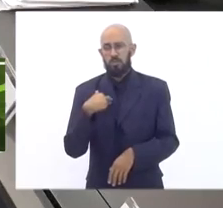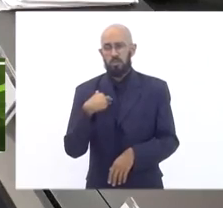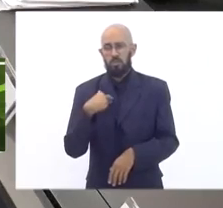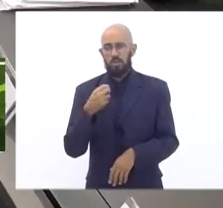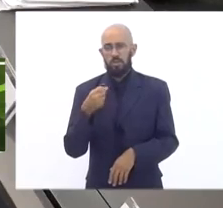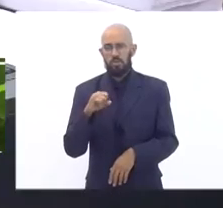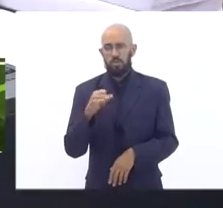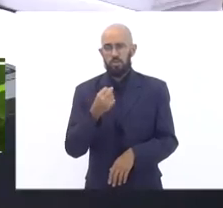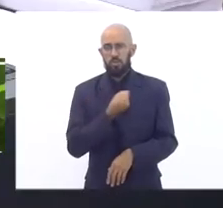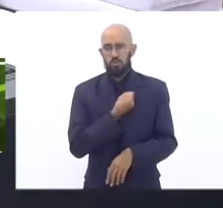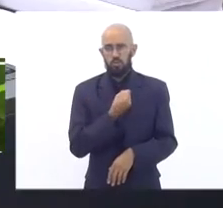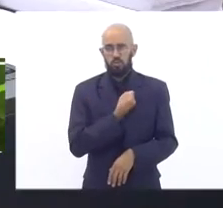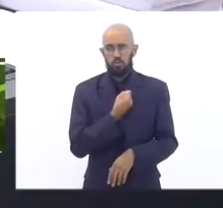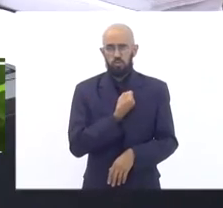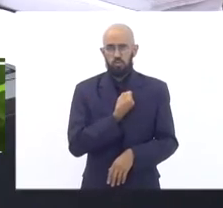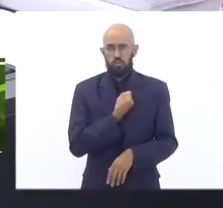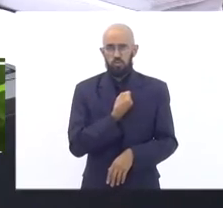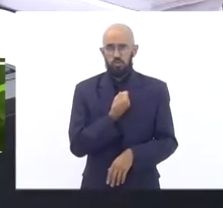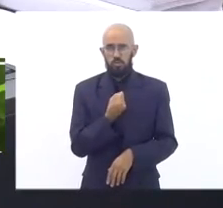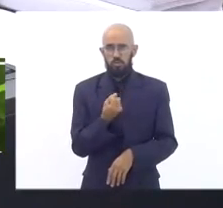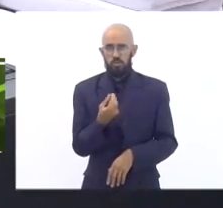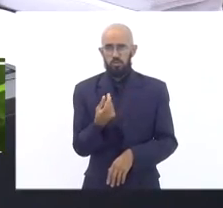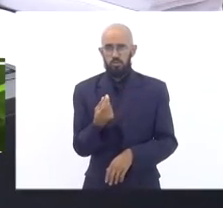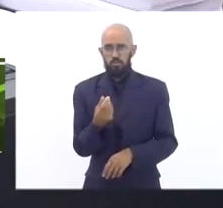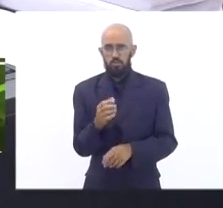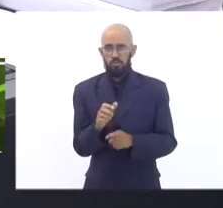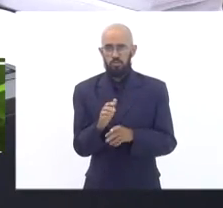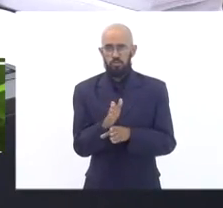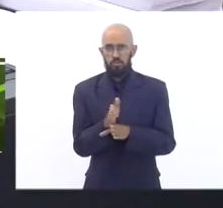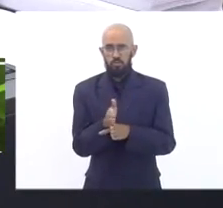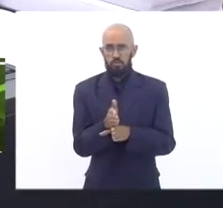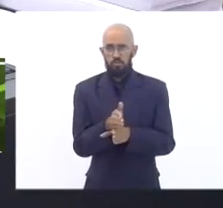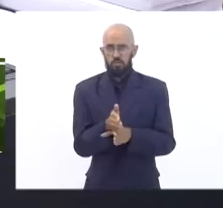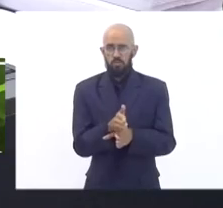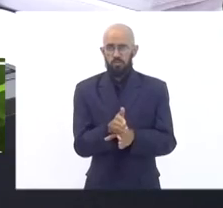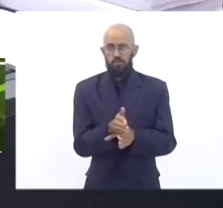do pedido de reequilíbrio foram auditados.